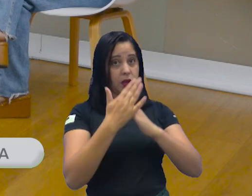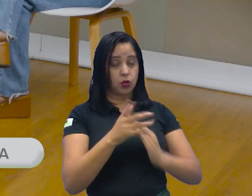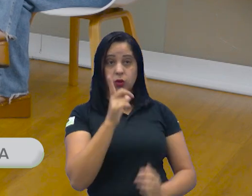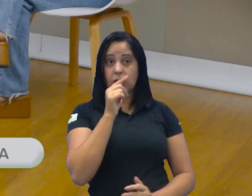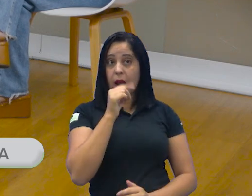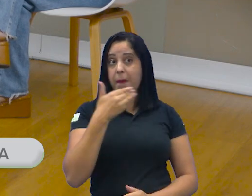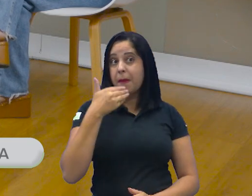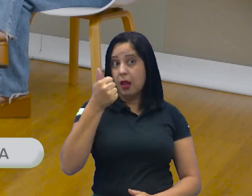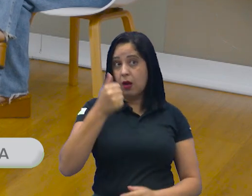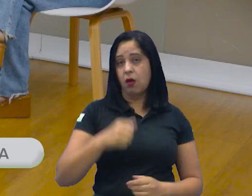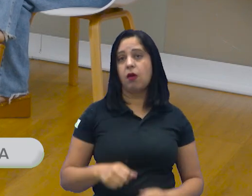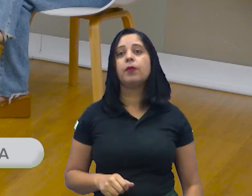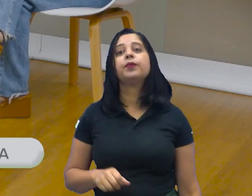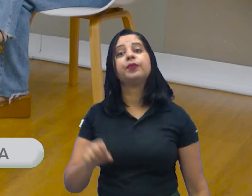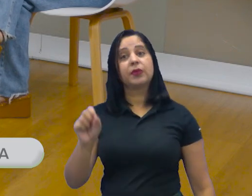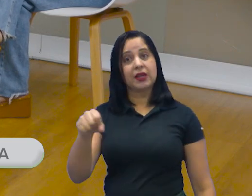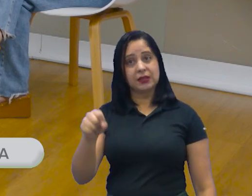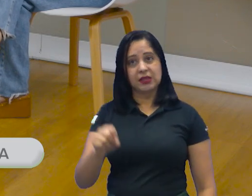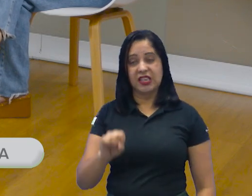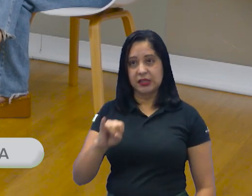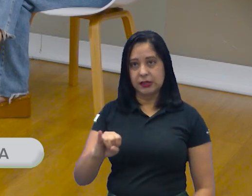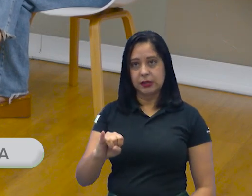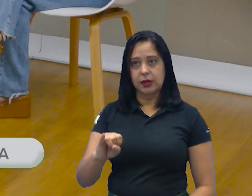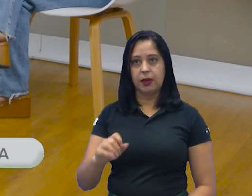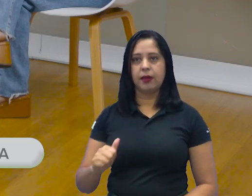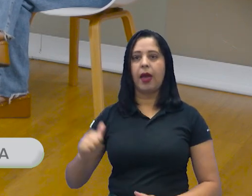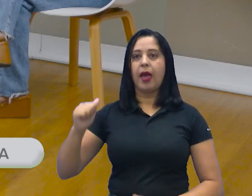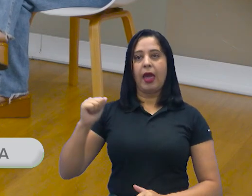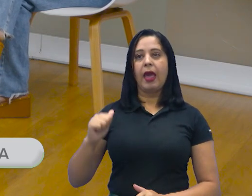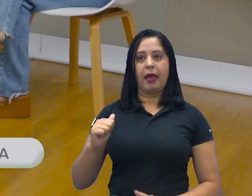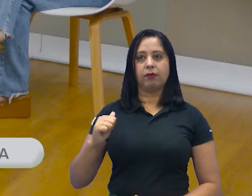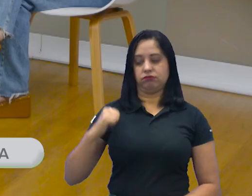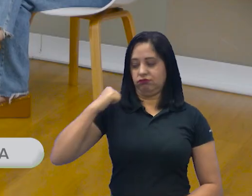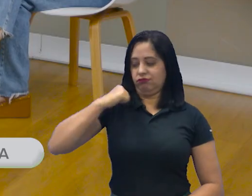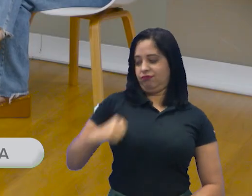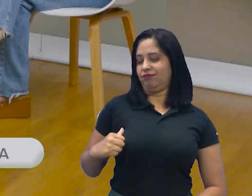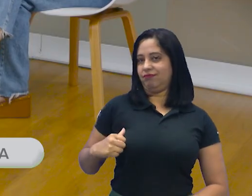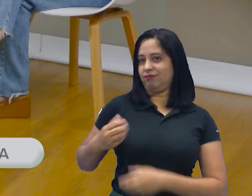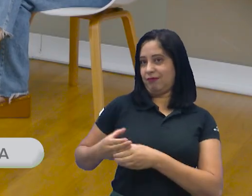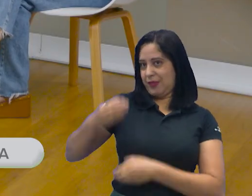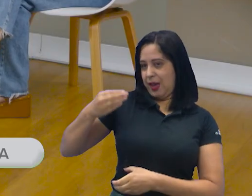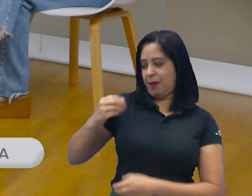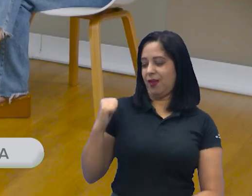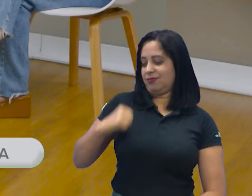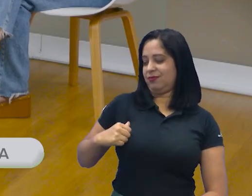Com certeza. Se você sai de casa já com a sua própria garrafinha, é muito mais fácil de